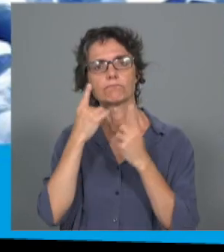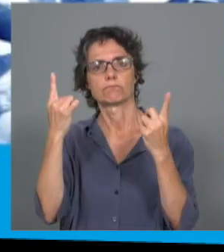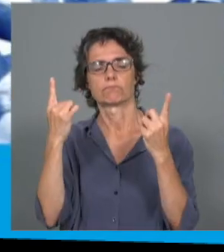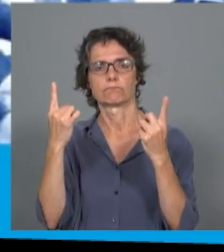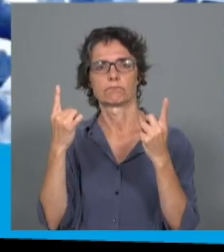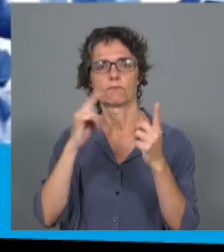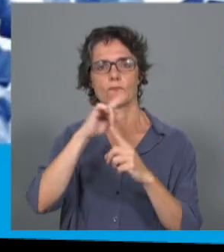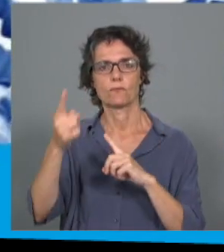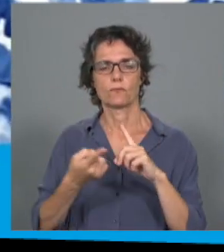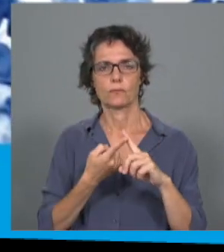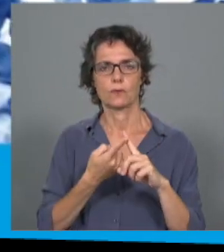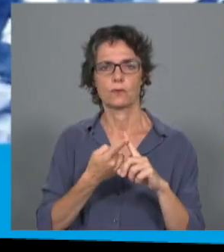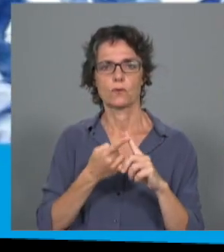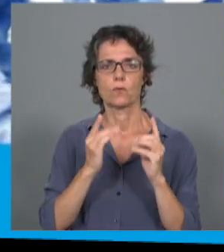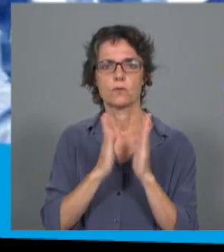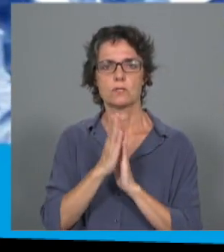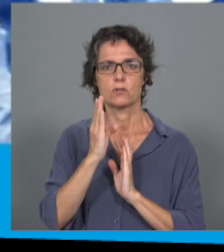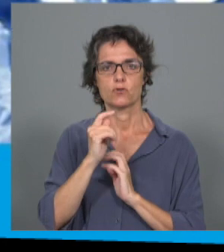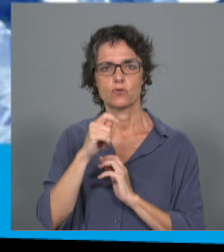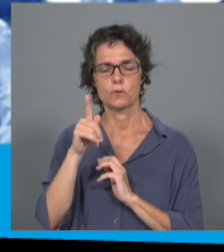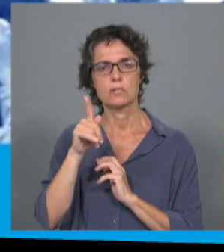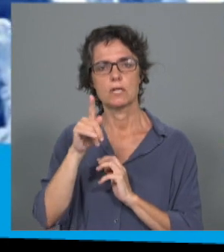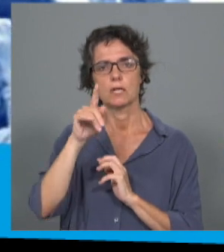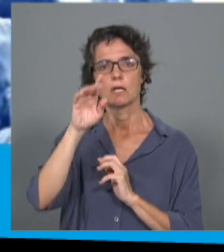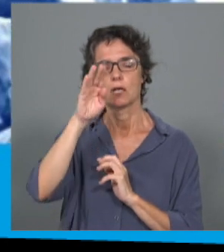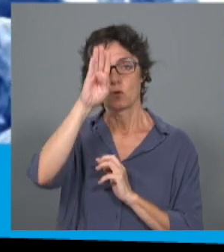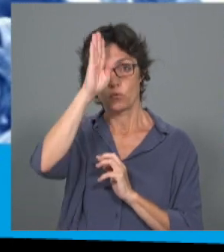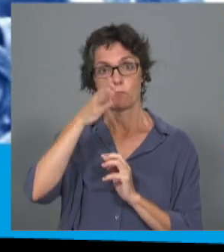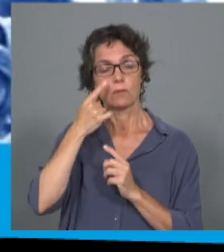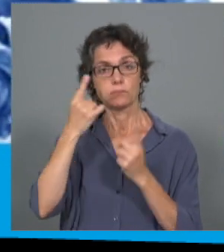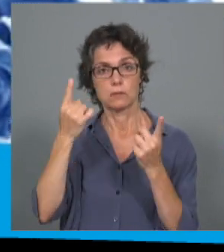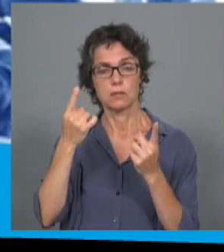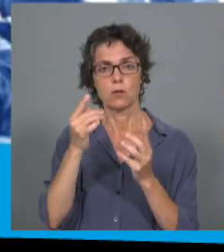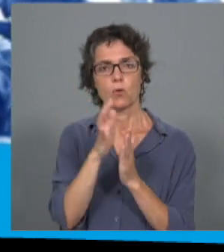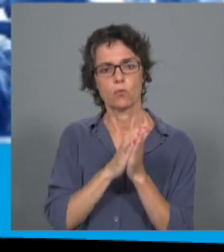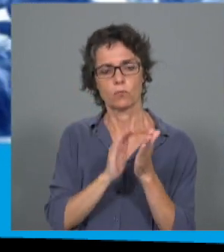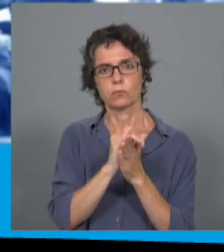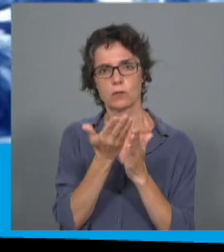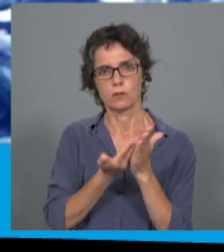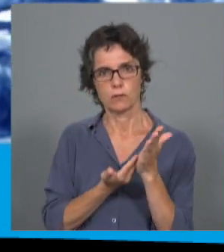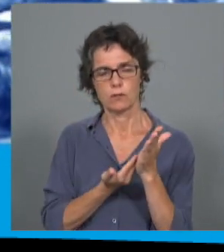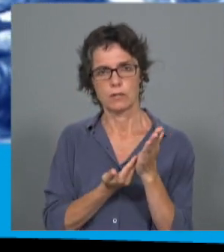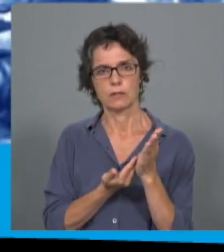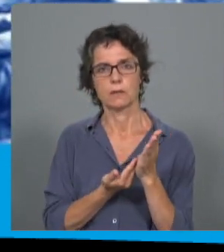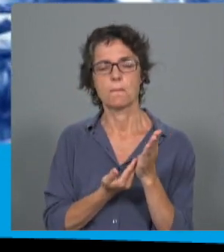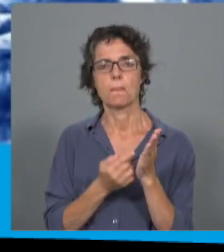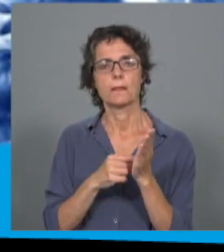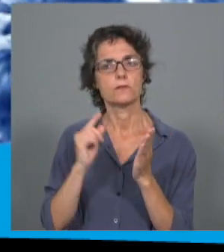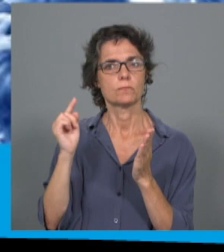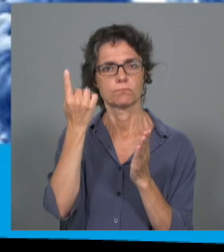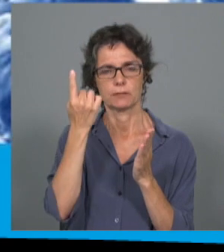José por parte do Papa Francisco, com a Carta Apostólica Patris Corde, com coração de pai. Esse foi o primeiro